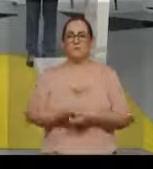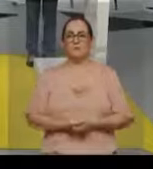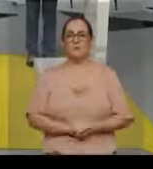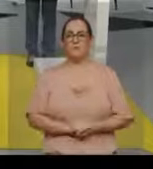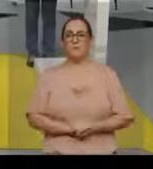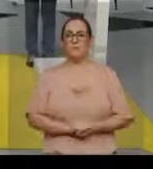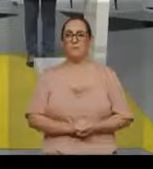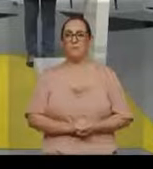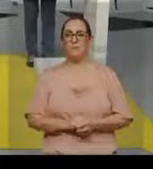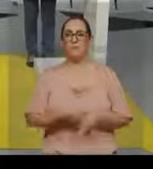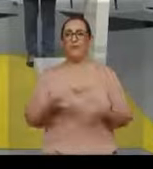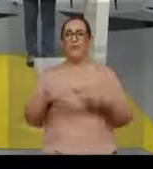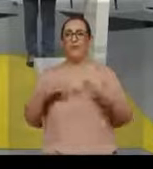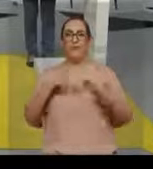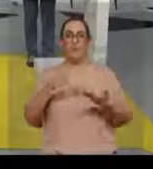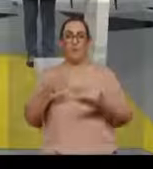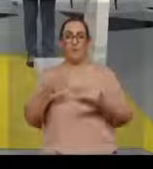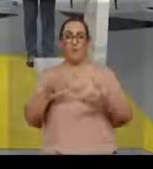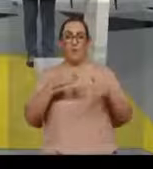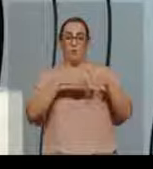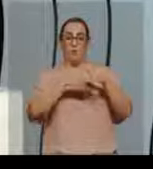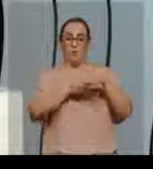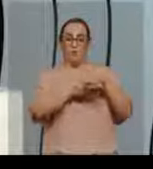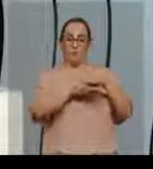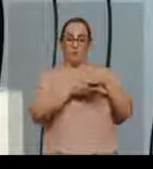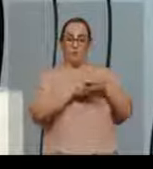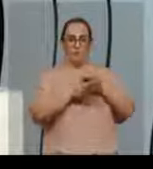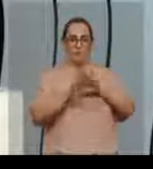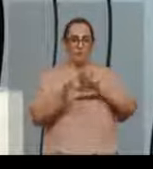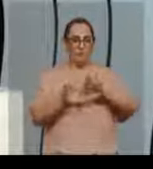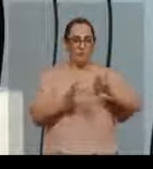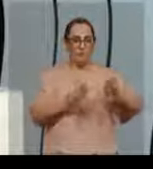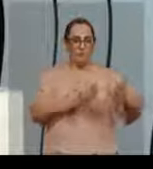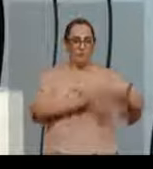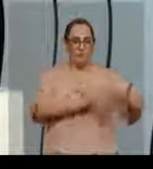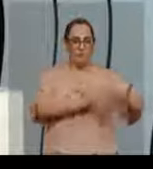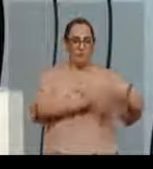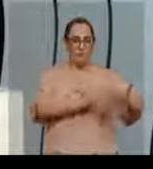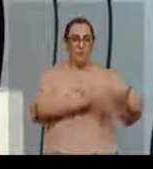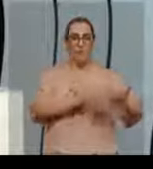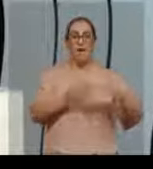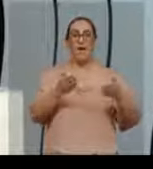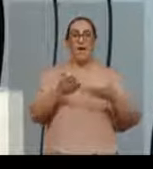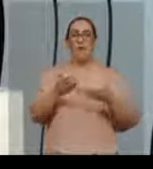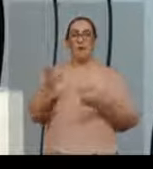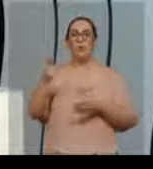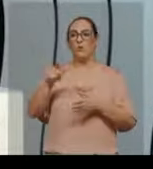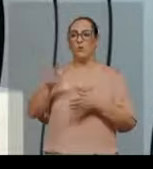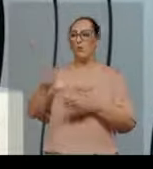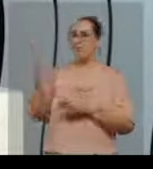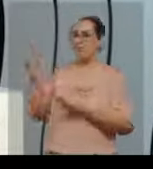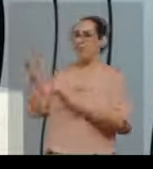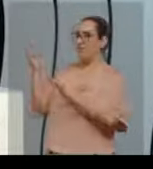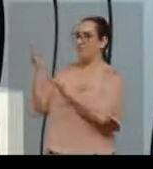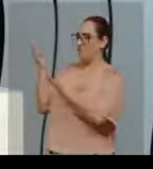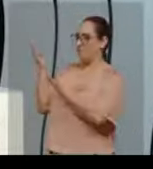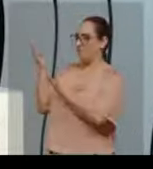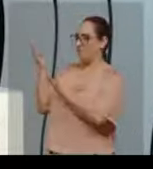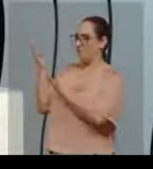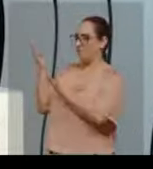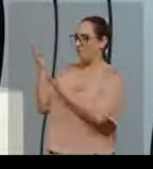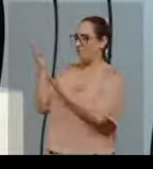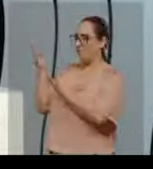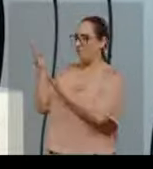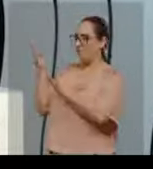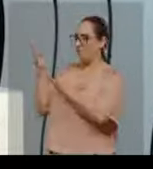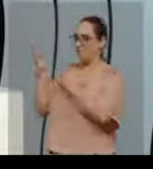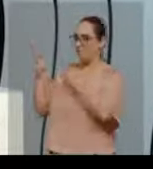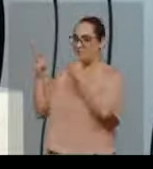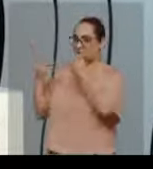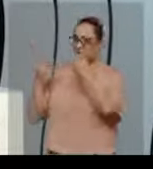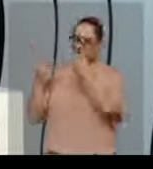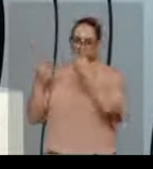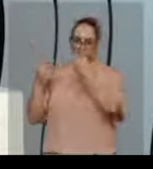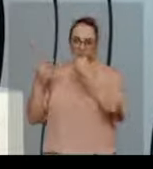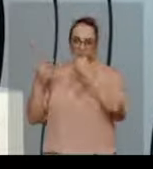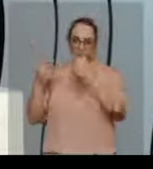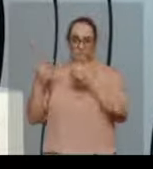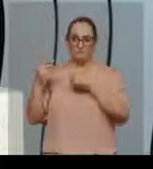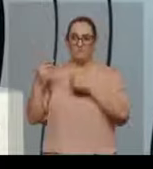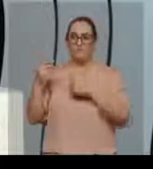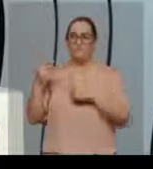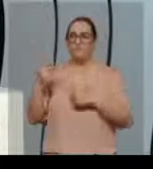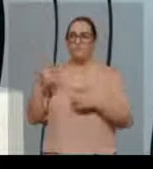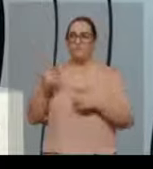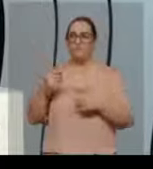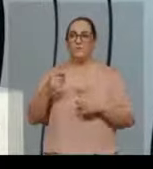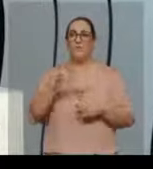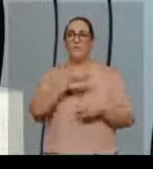essas estruturas aqui, deixá-las mais aqui no cantinho para facilitar para a gente. Então, observe essas duas estruturas aqui.